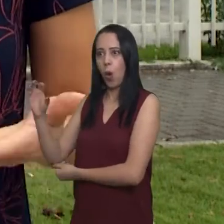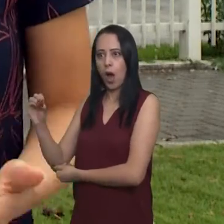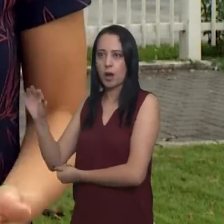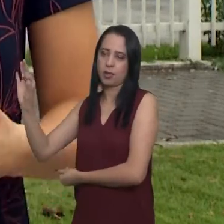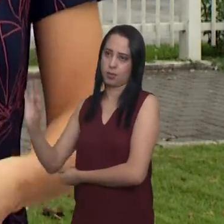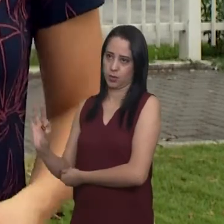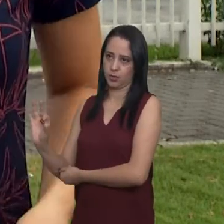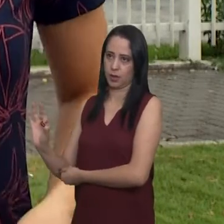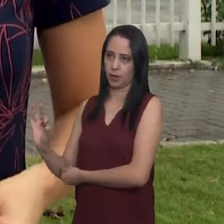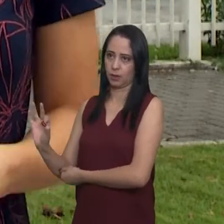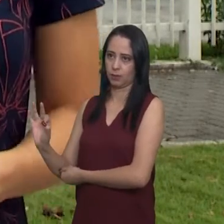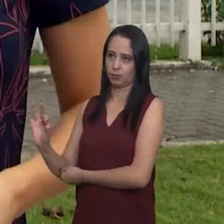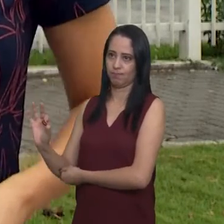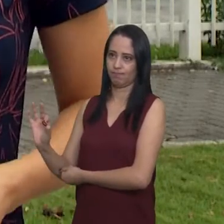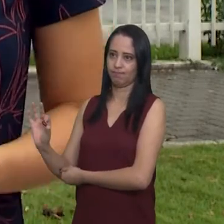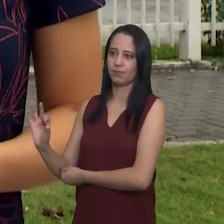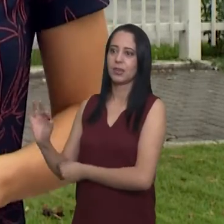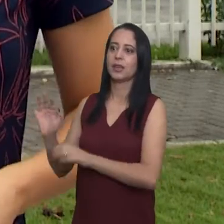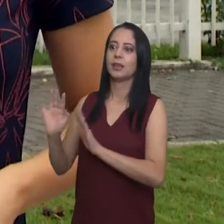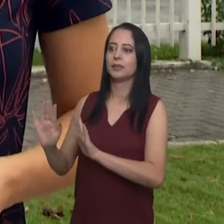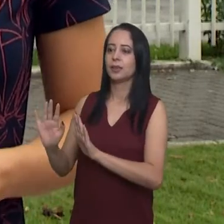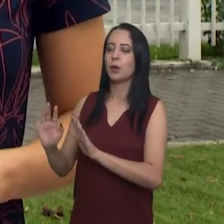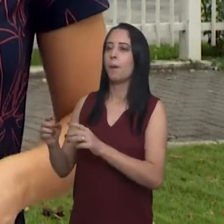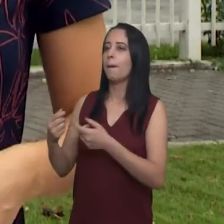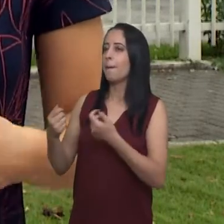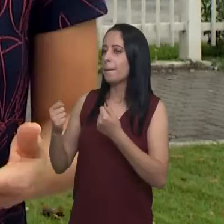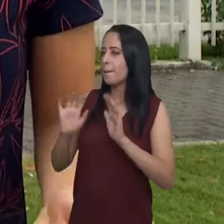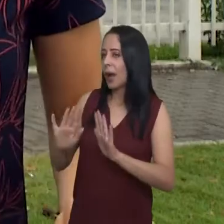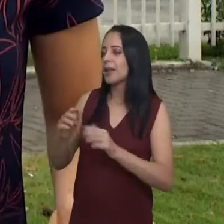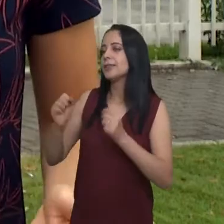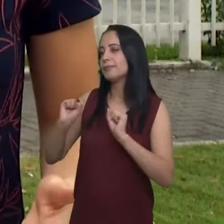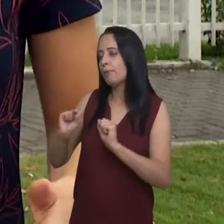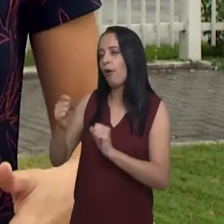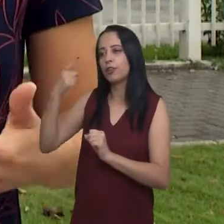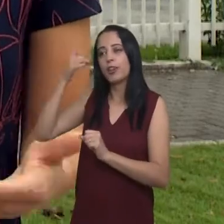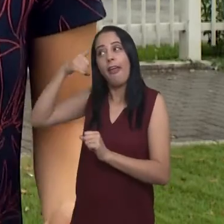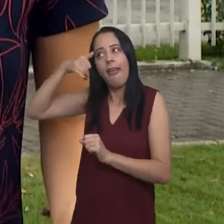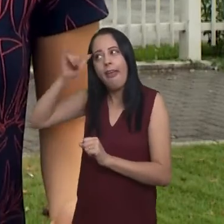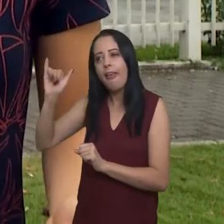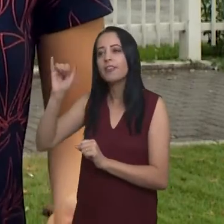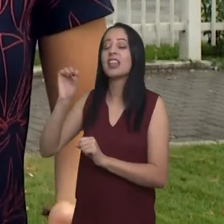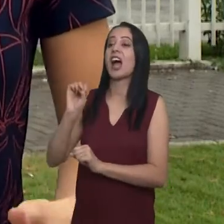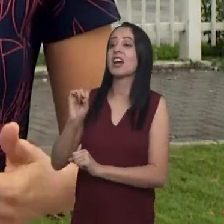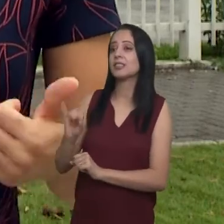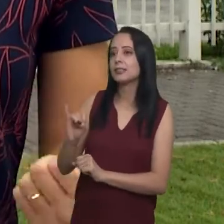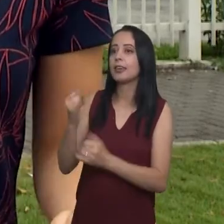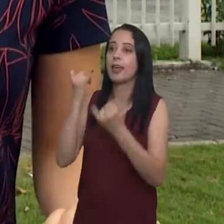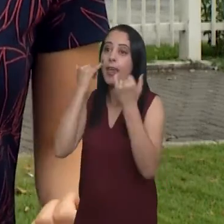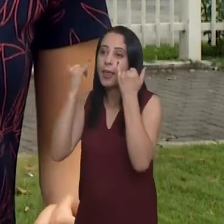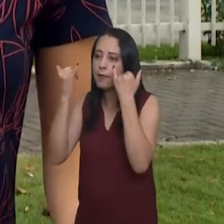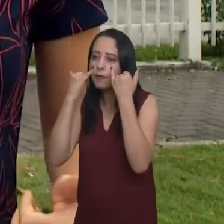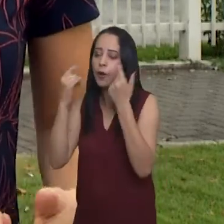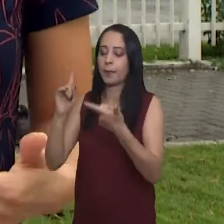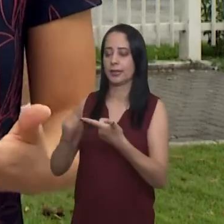é de 40%. Uma realidade que poderia ser evitada com medidas efetivas, como